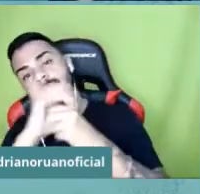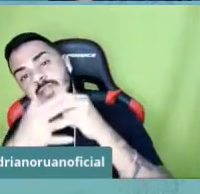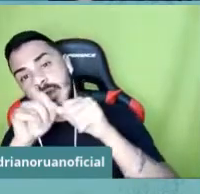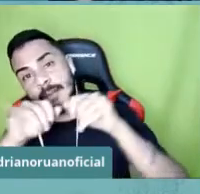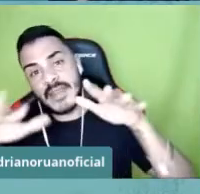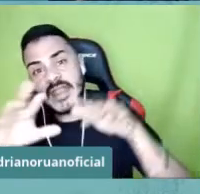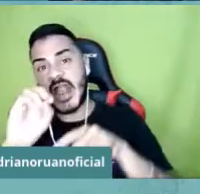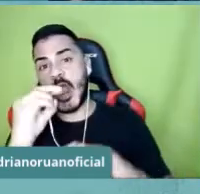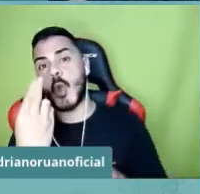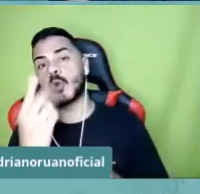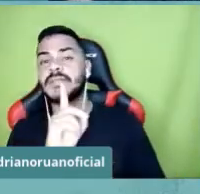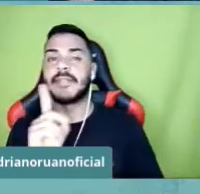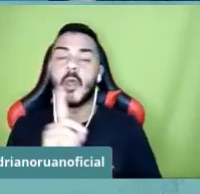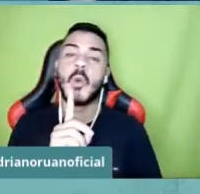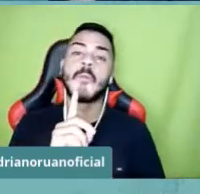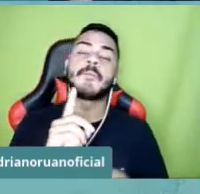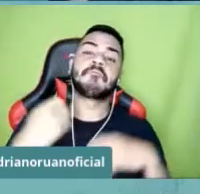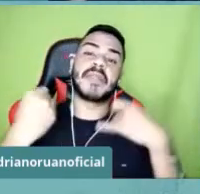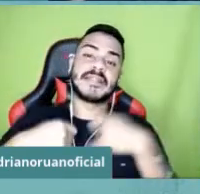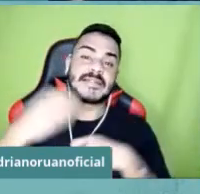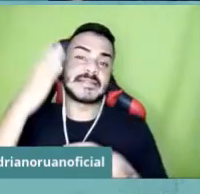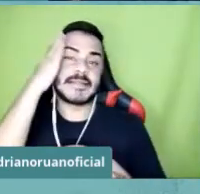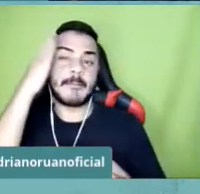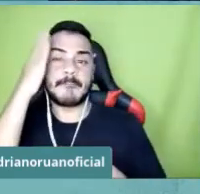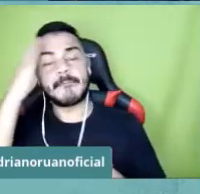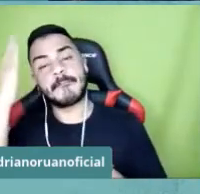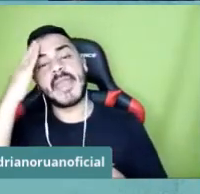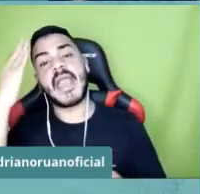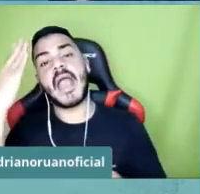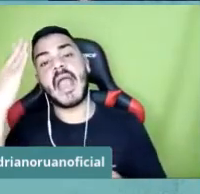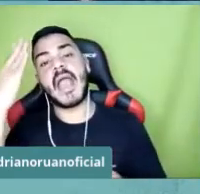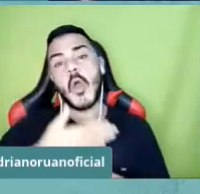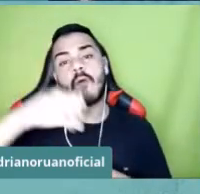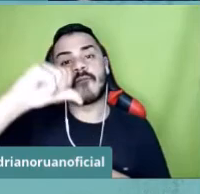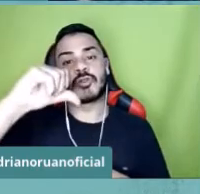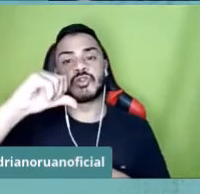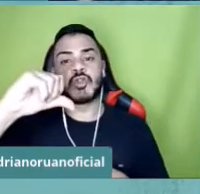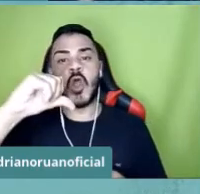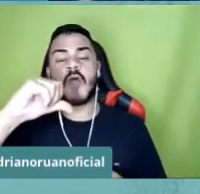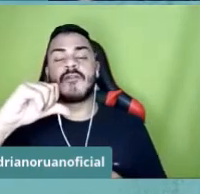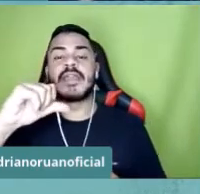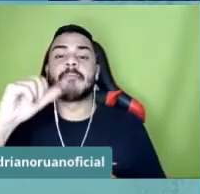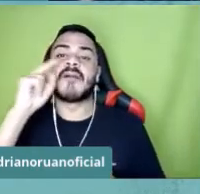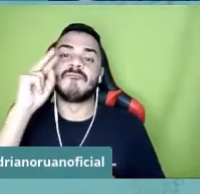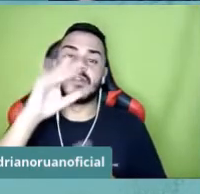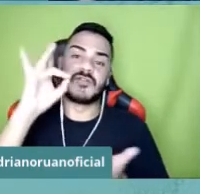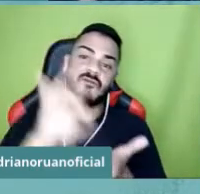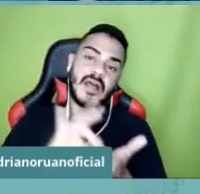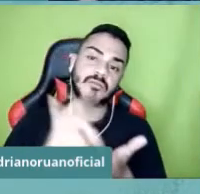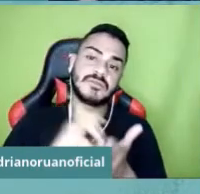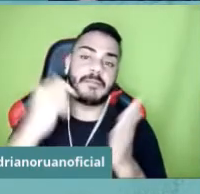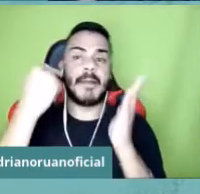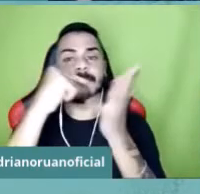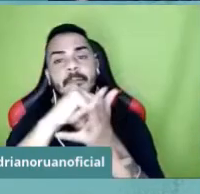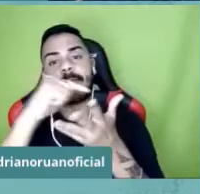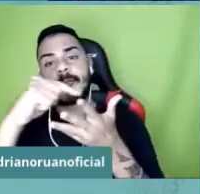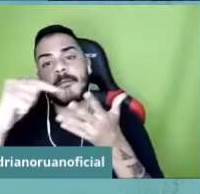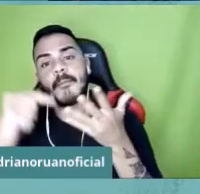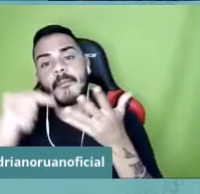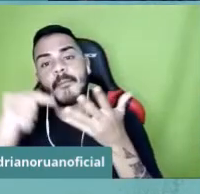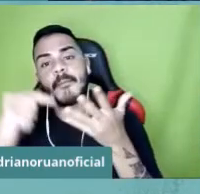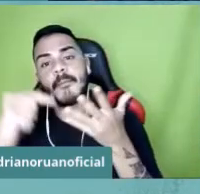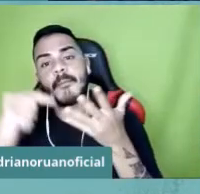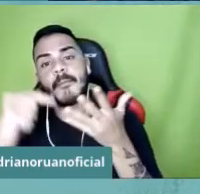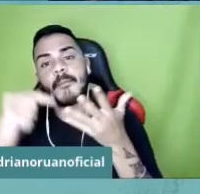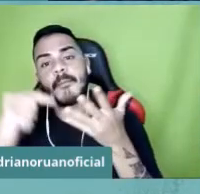isso precisa ser feita a prova dos 9, né, para que se de fato defina se essa vacina vai ser possível de ser